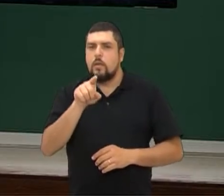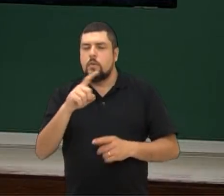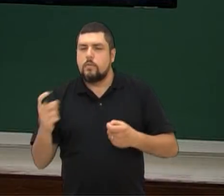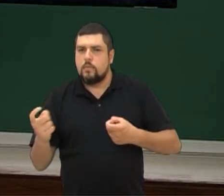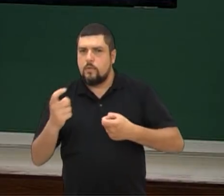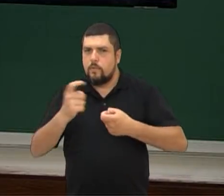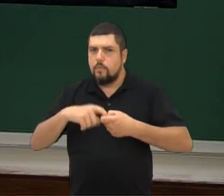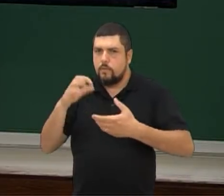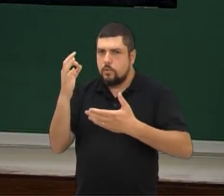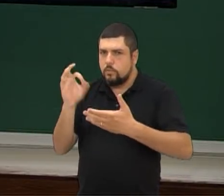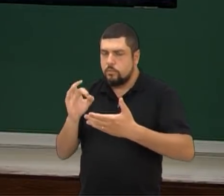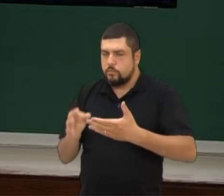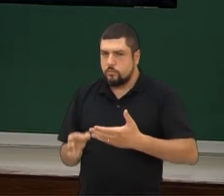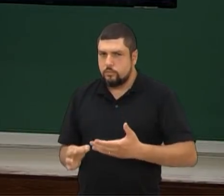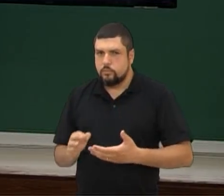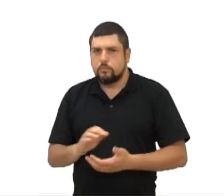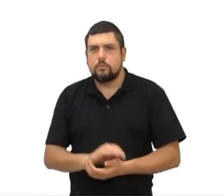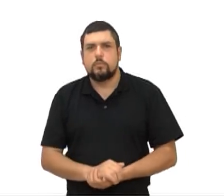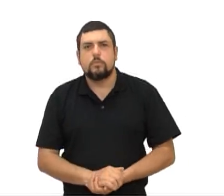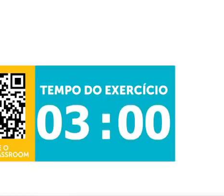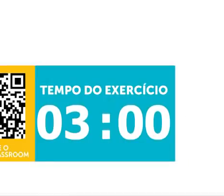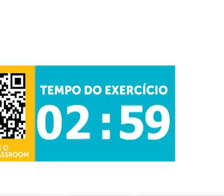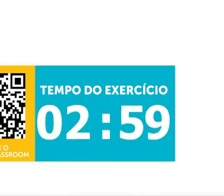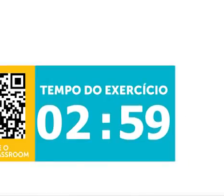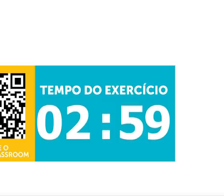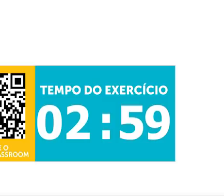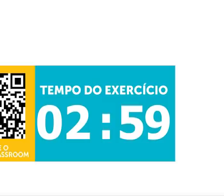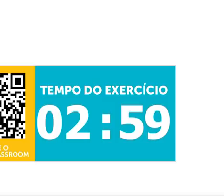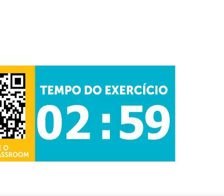para a gente continuar conversando.